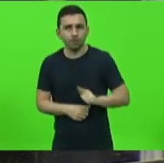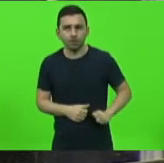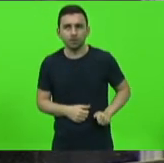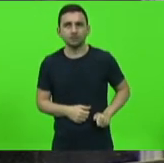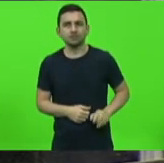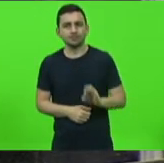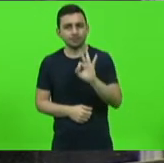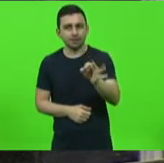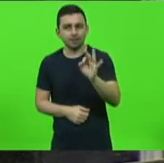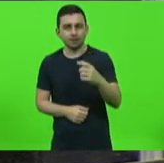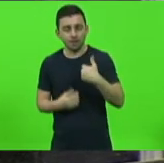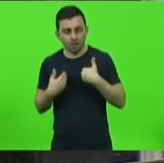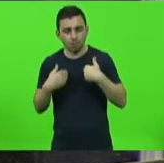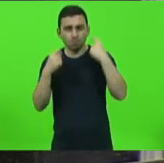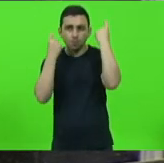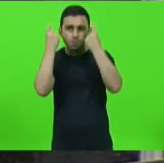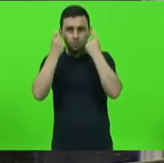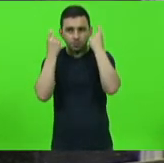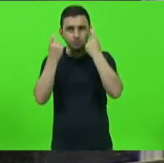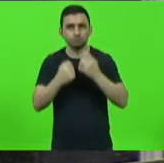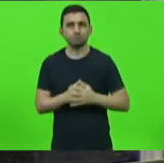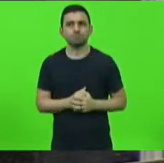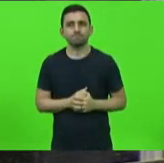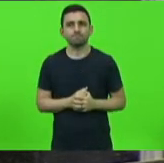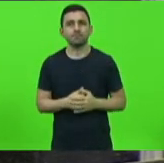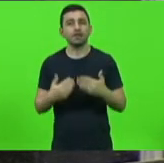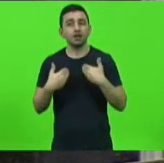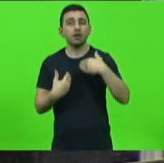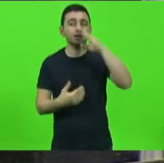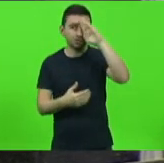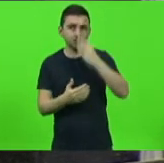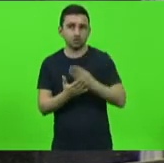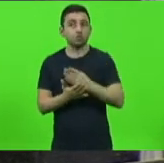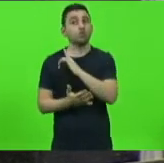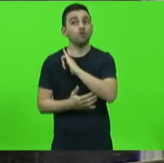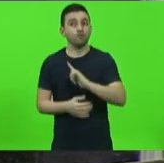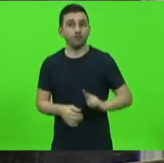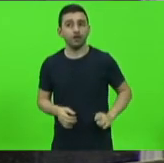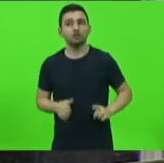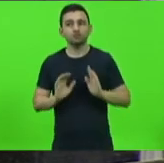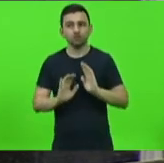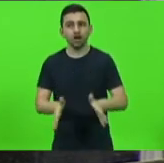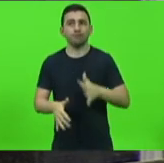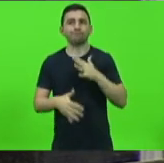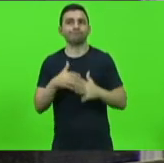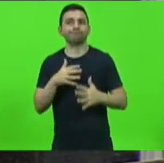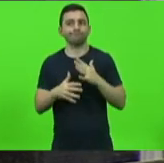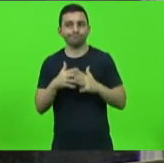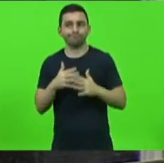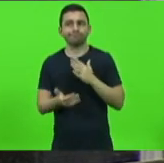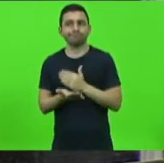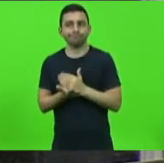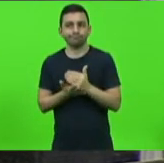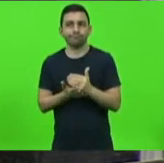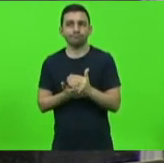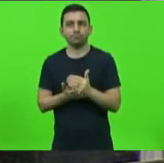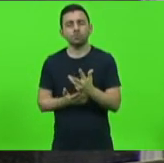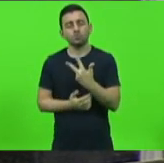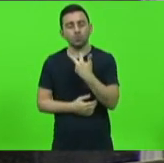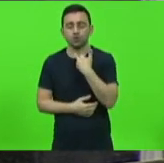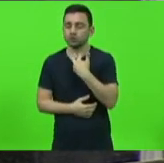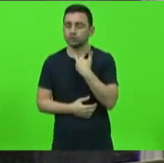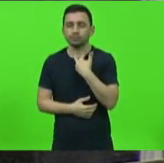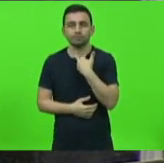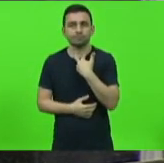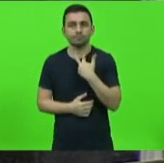que me preocupa. Eu acredito que o governo já está se atrapalhando. Nós não podemos permitir isso.